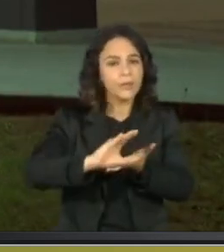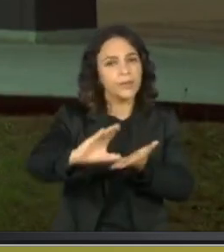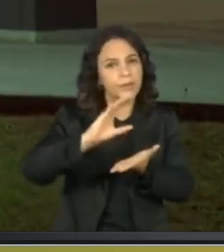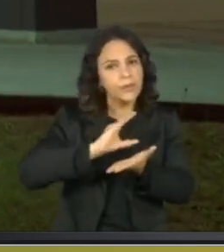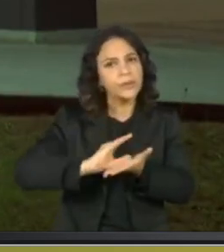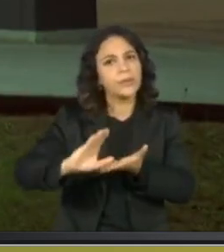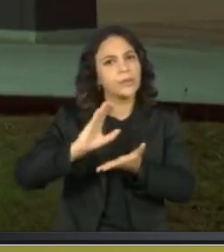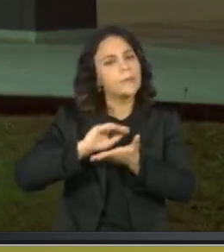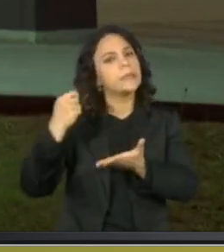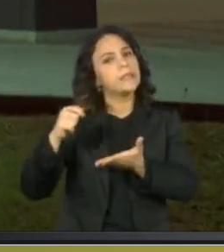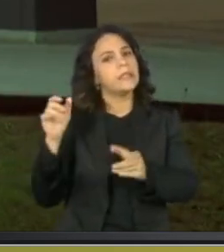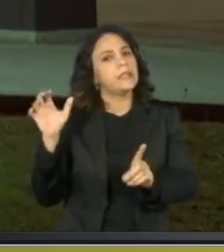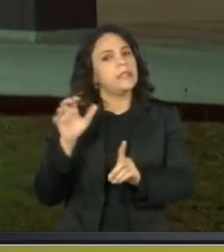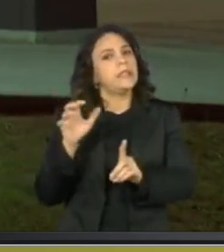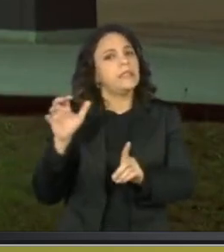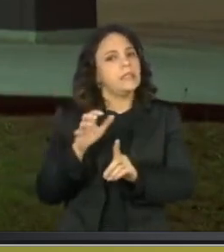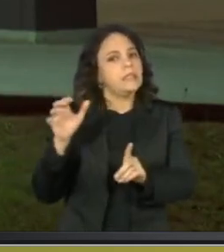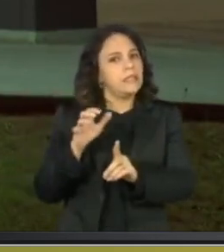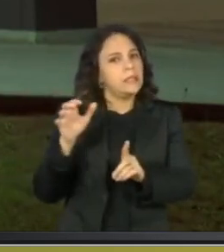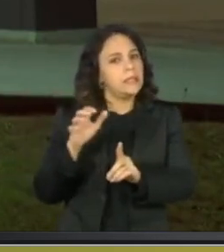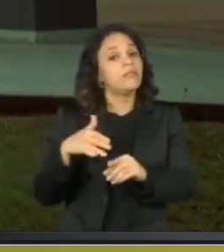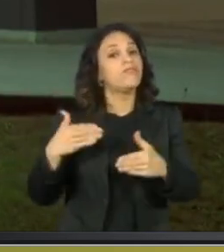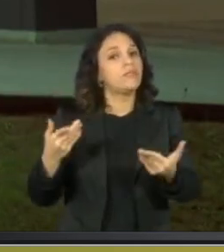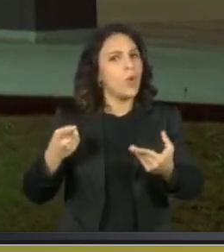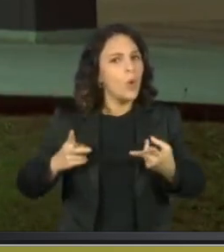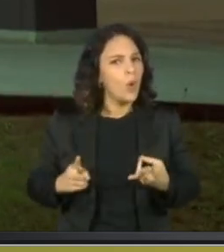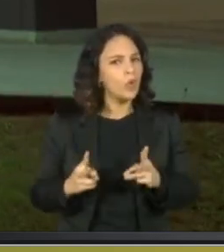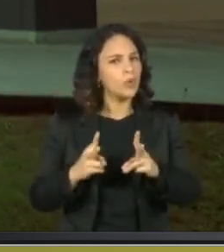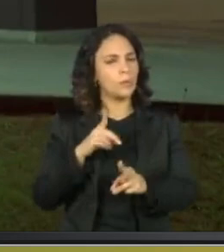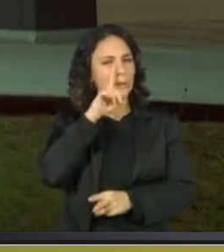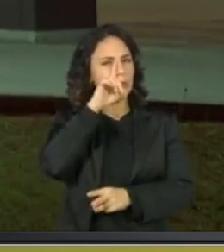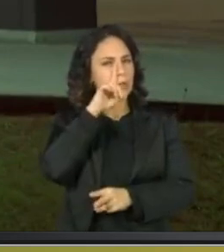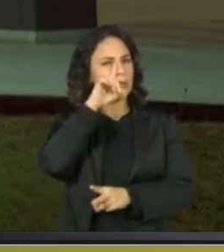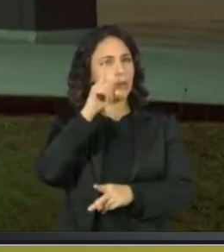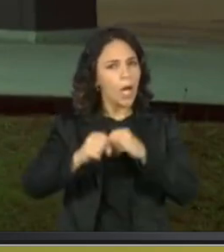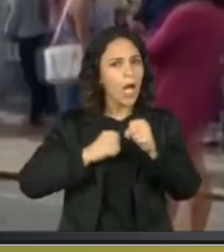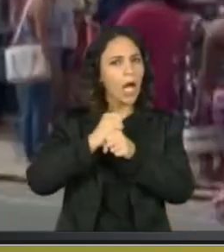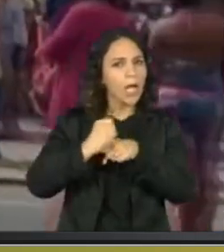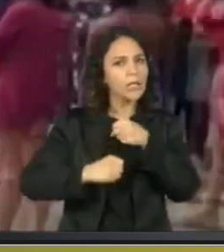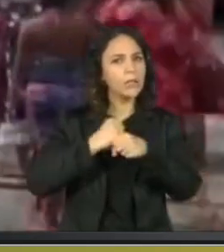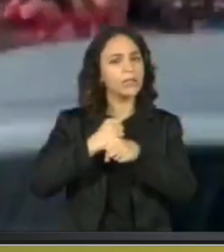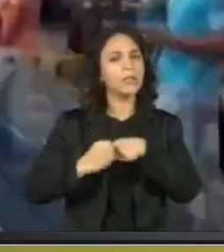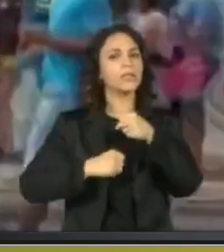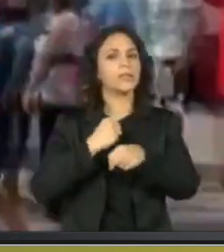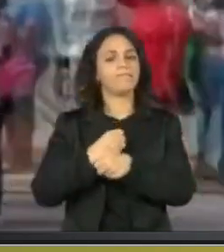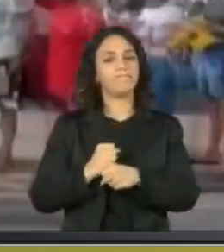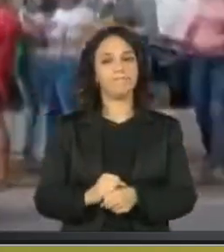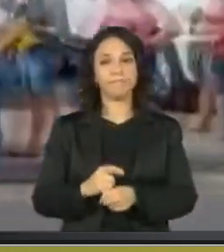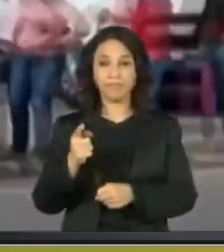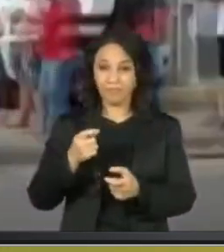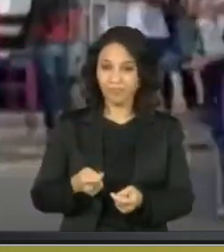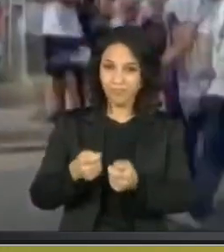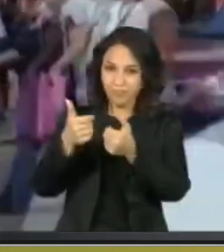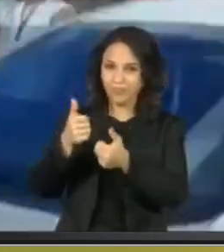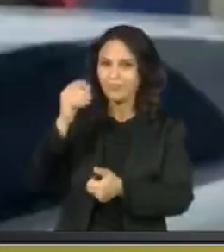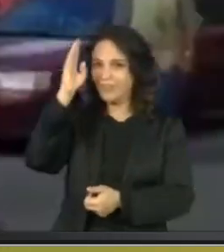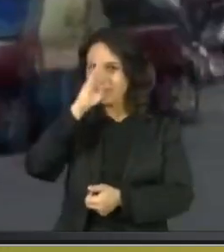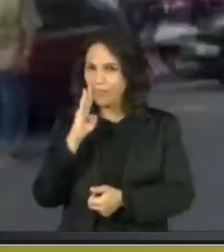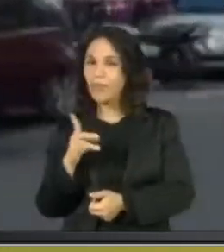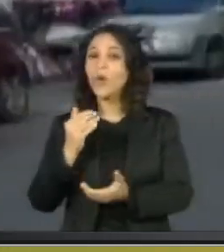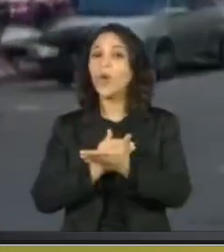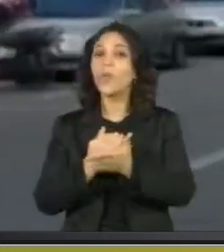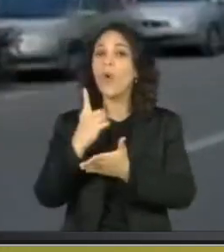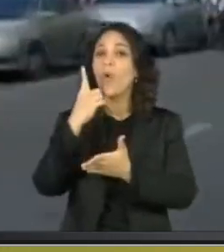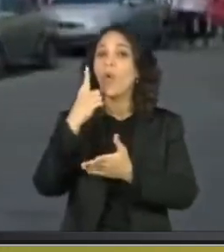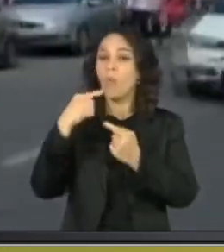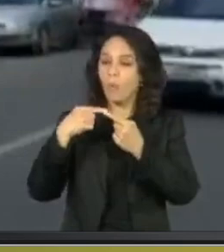ser pressionado, o que coloca a continuidade em risco nos anos seguintes. Os pagamentos do Auxílio Brasil começaram há uma